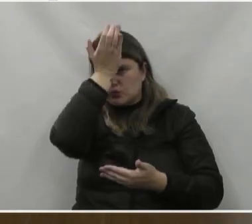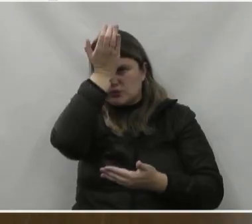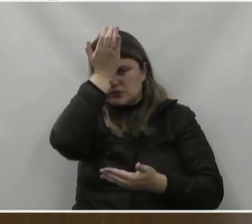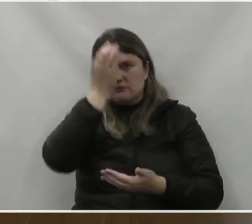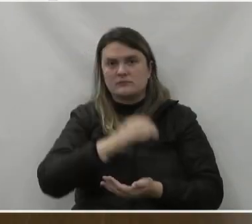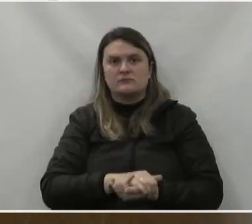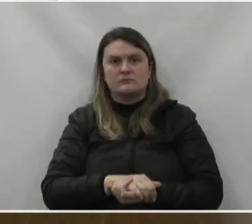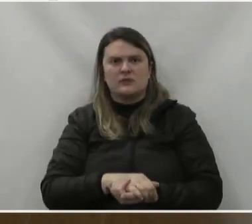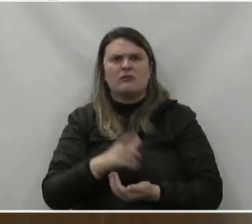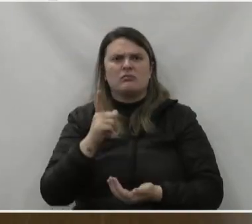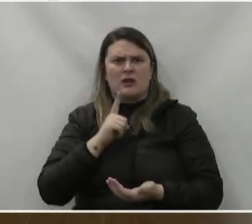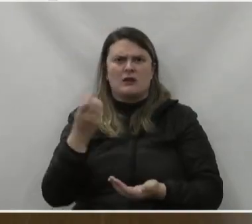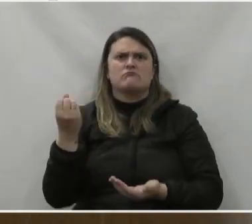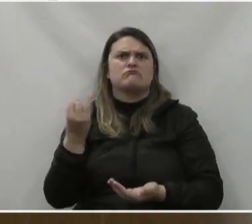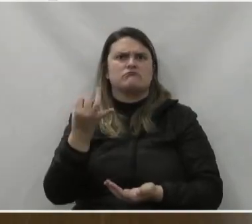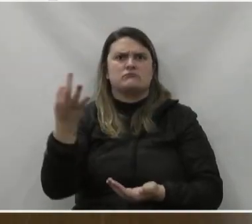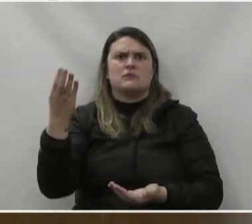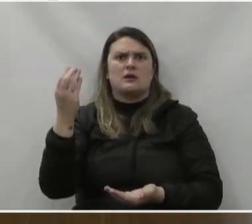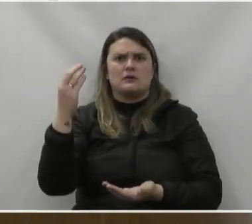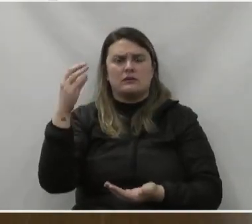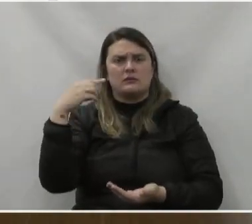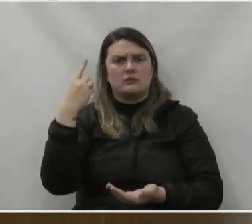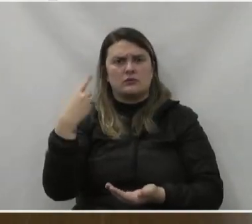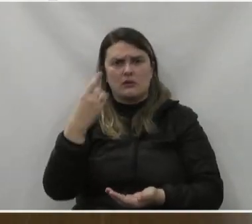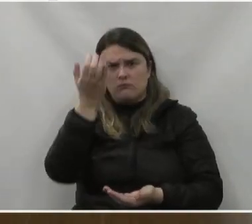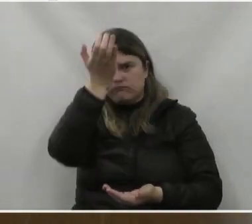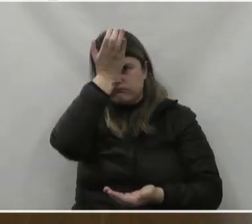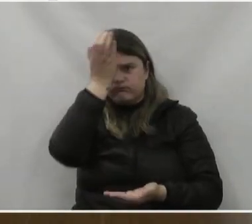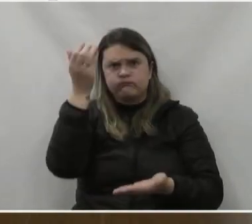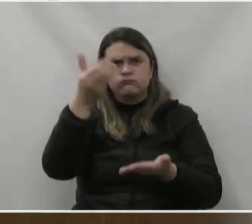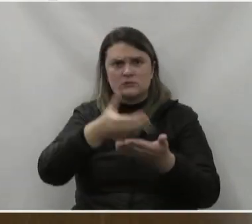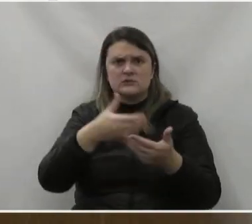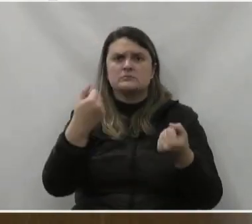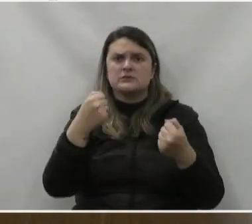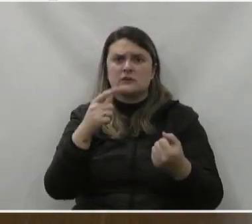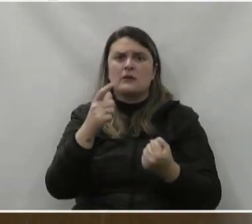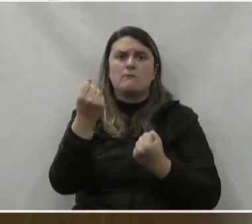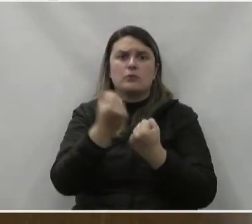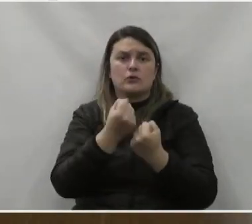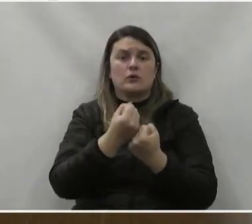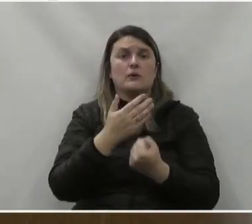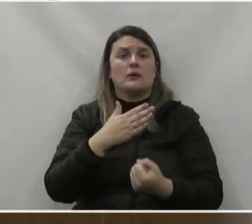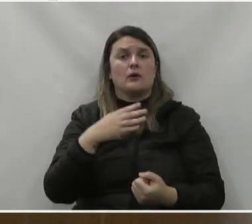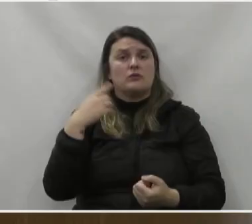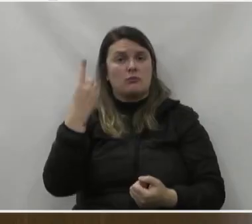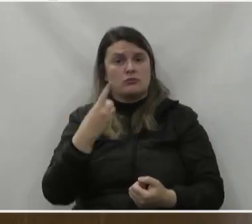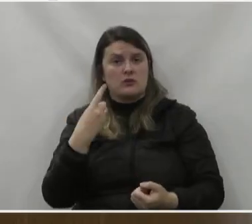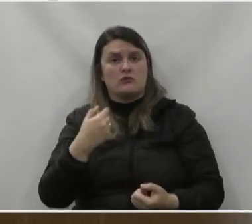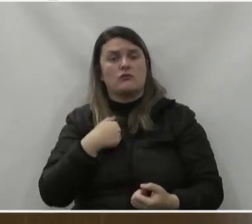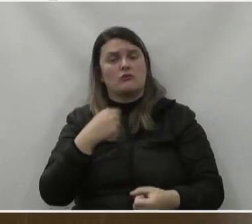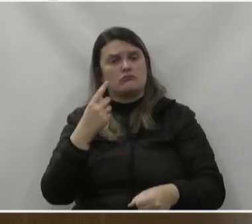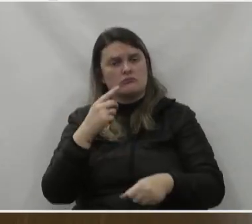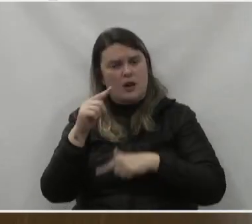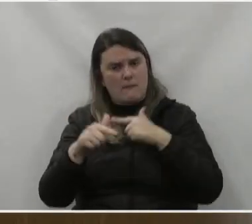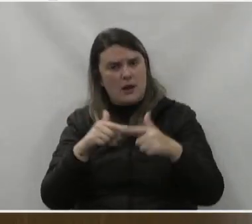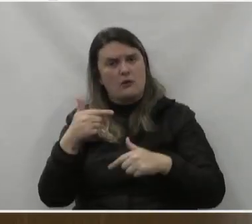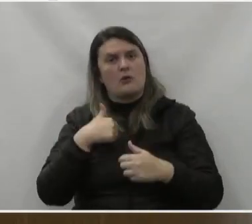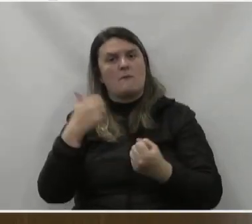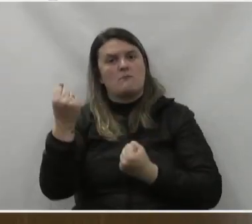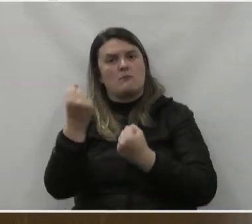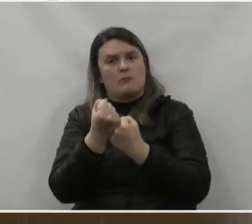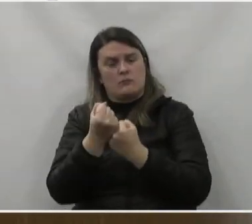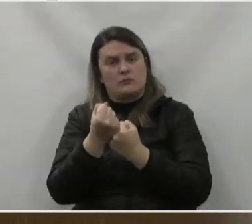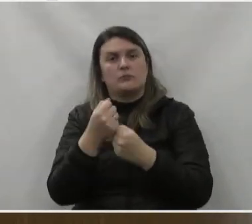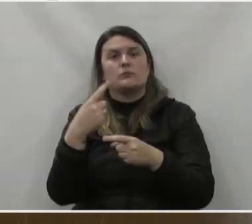né, vereador, que foram muitos, né? É sim, né? Tem que contar sim, pois é o deputado que eu defendo aqui. E eu defendo